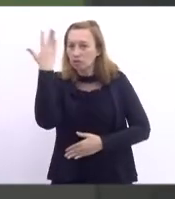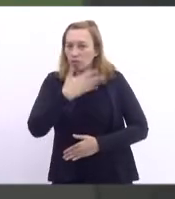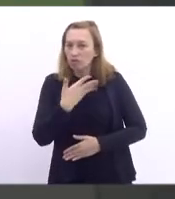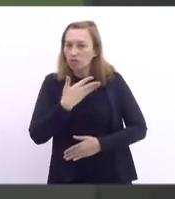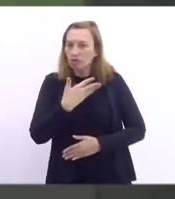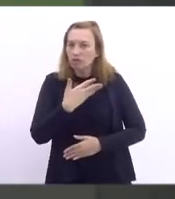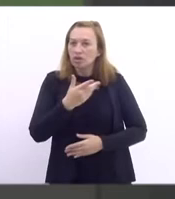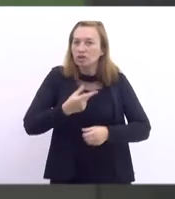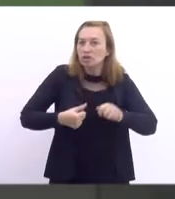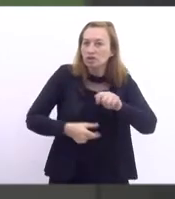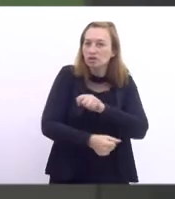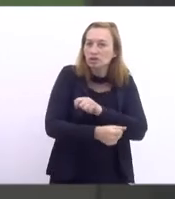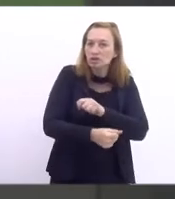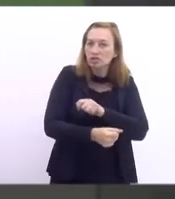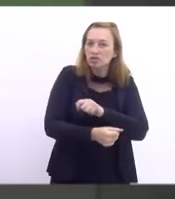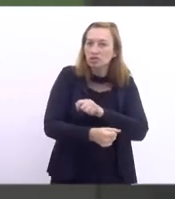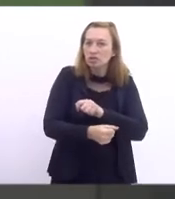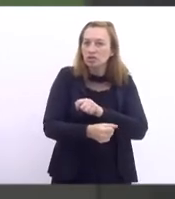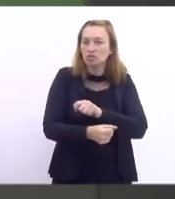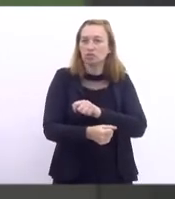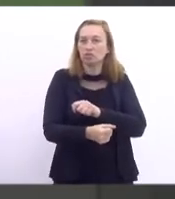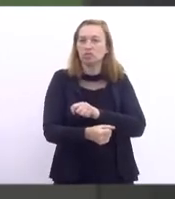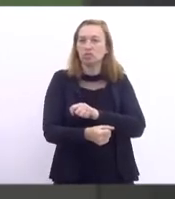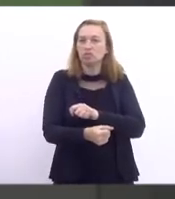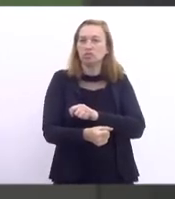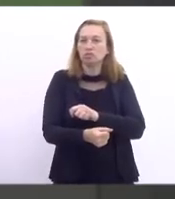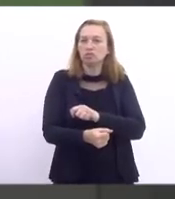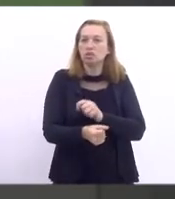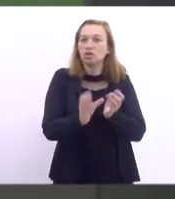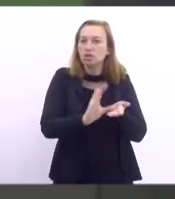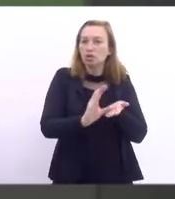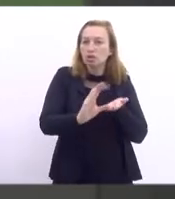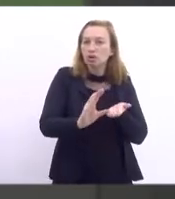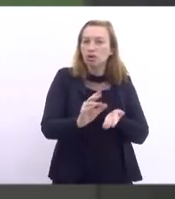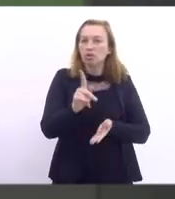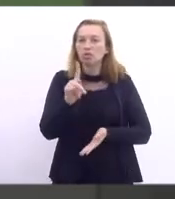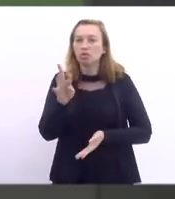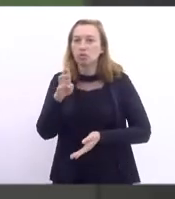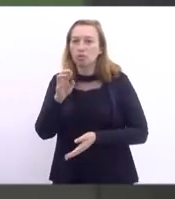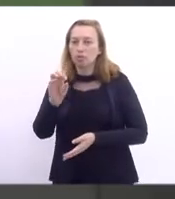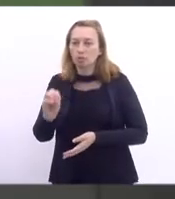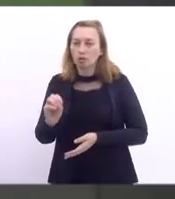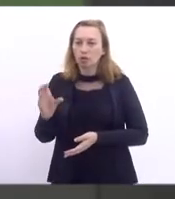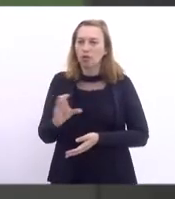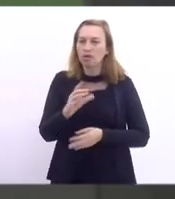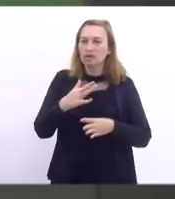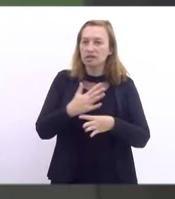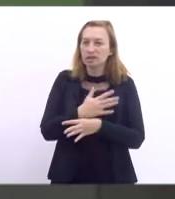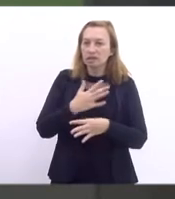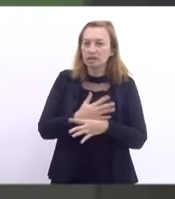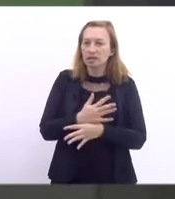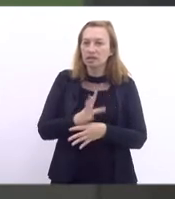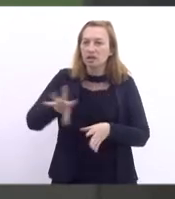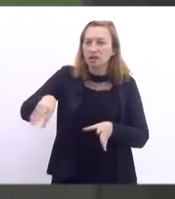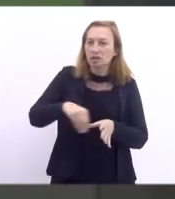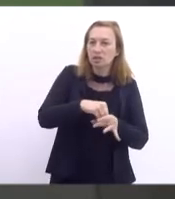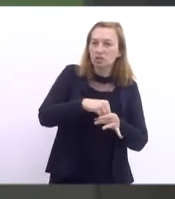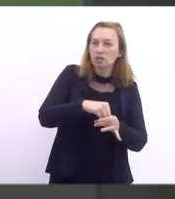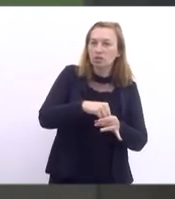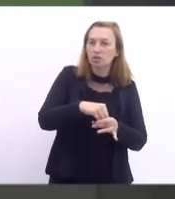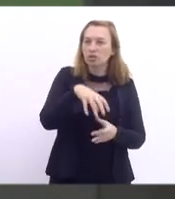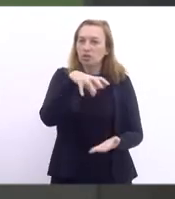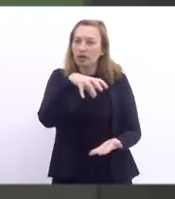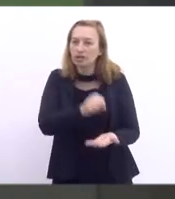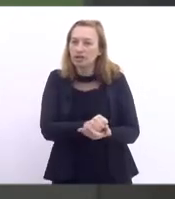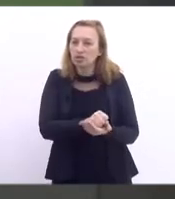dos investimentos efetuados com recursos do pro cidade incluindo os registros contábeis